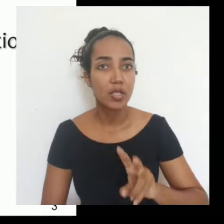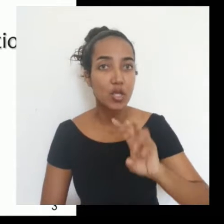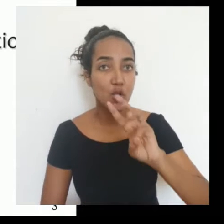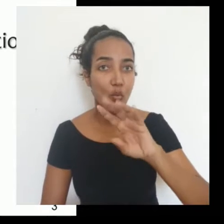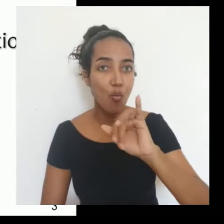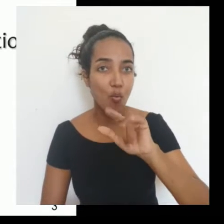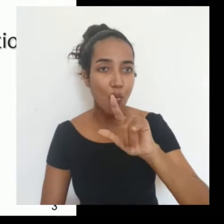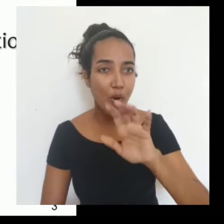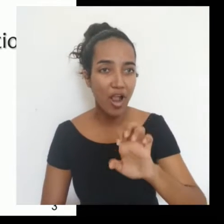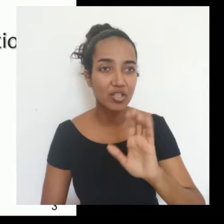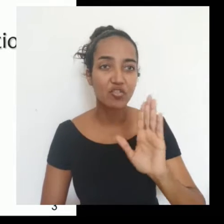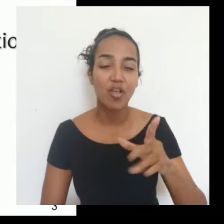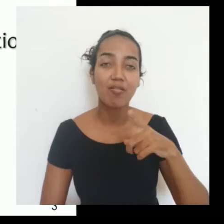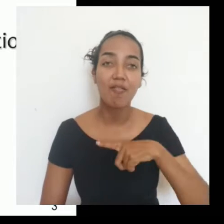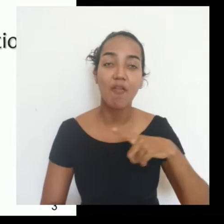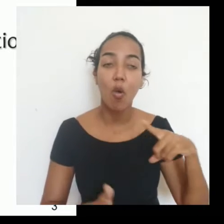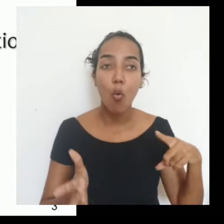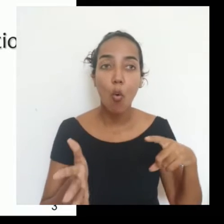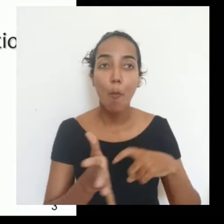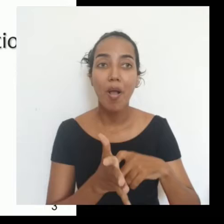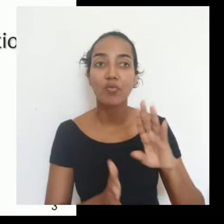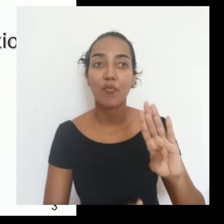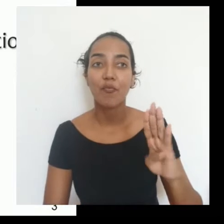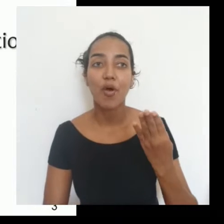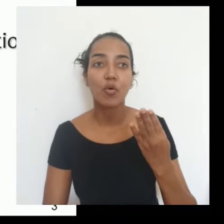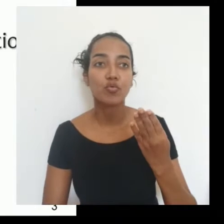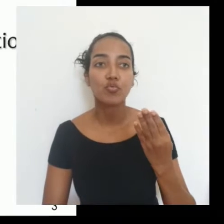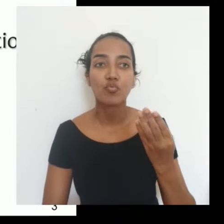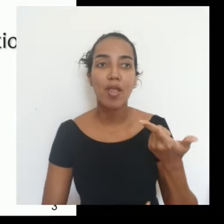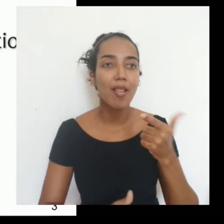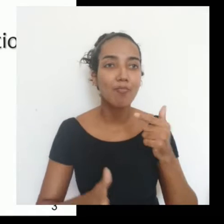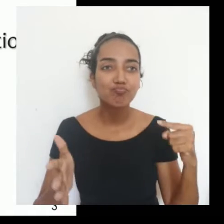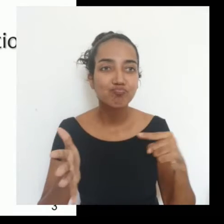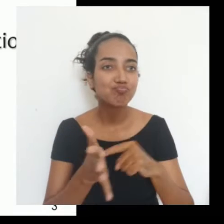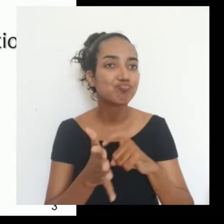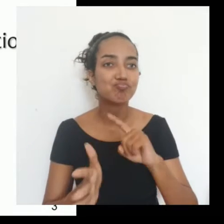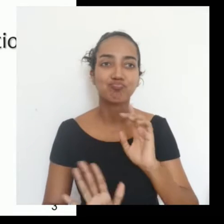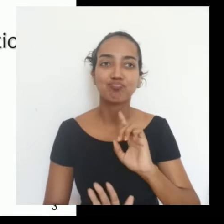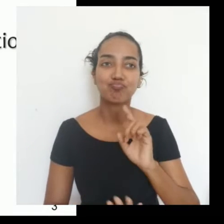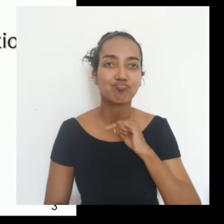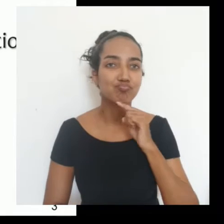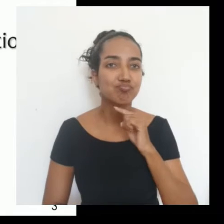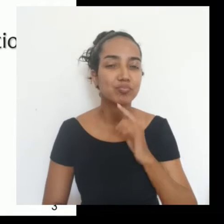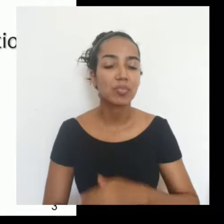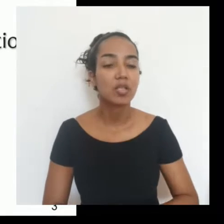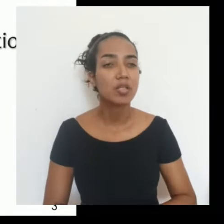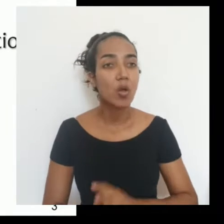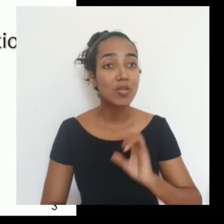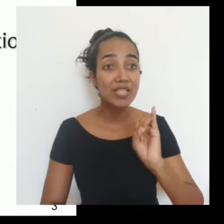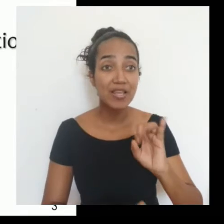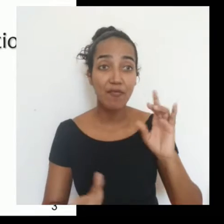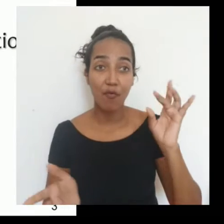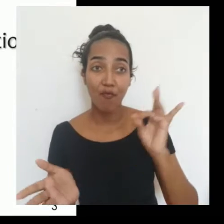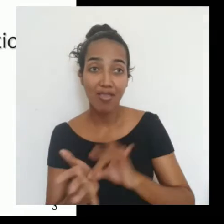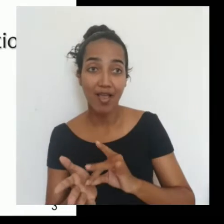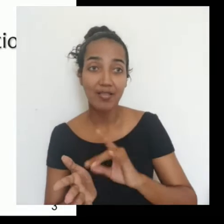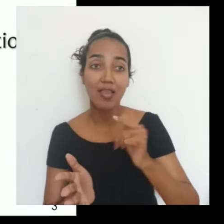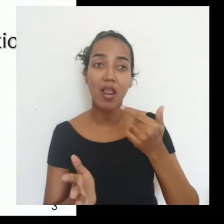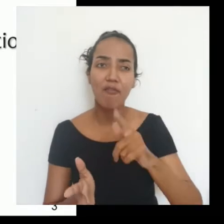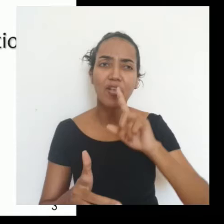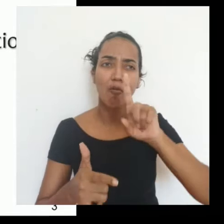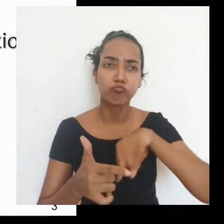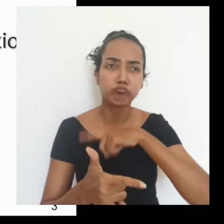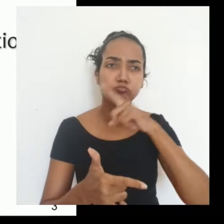ele não chega a executar. Então, se a expressão booleana já é verdadeira, ele executa até que a expressão booleana passe a ser falsa. Um